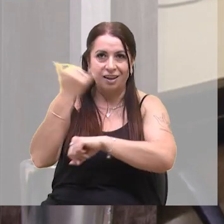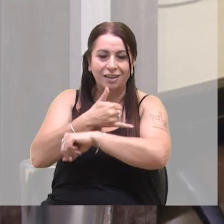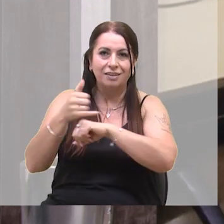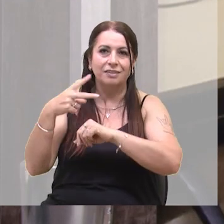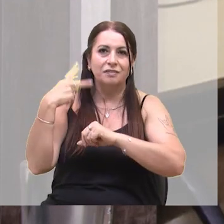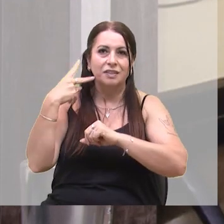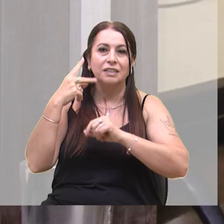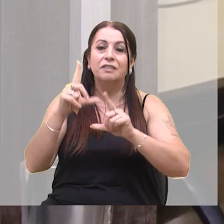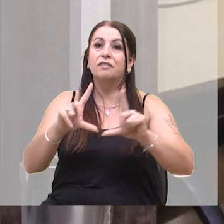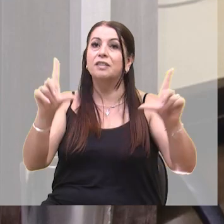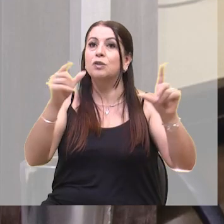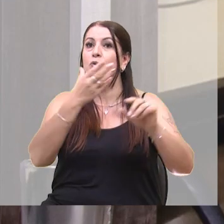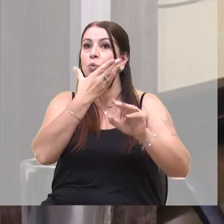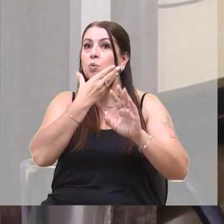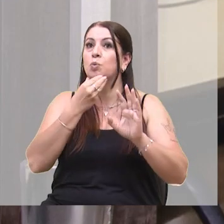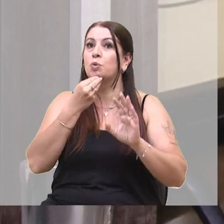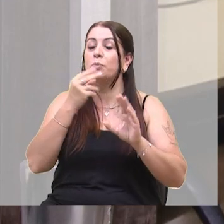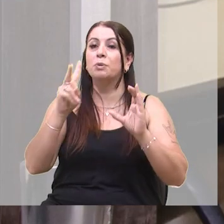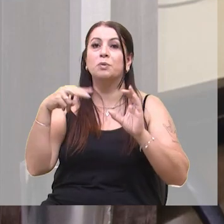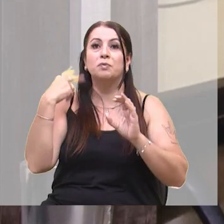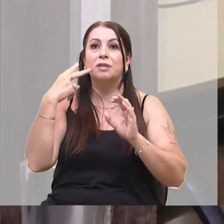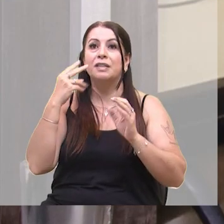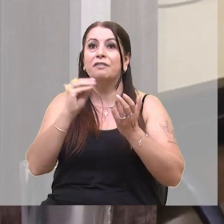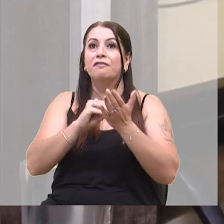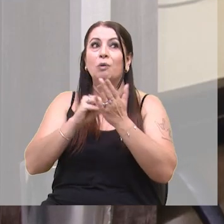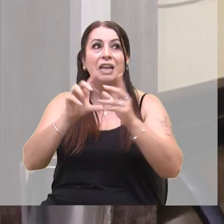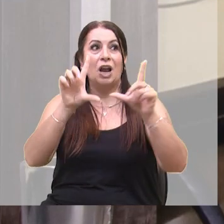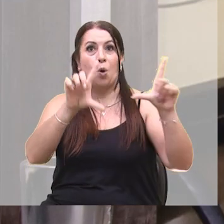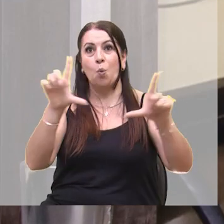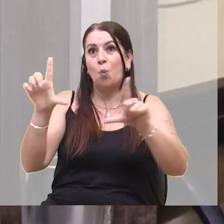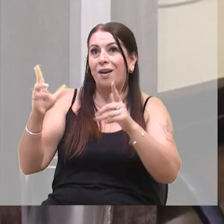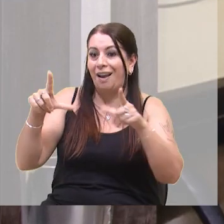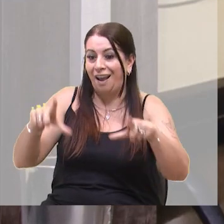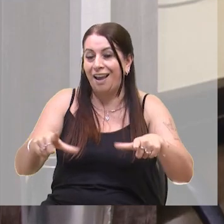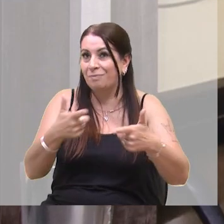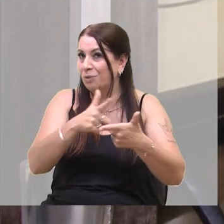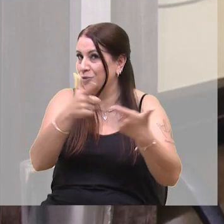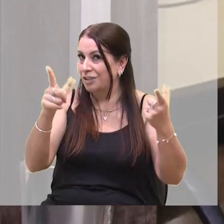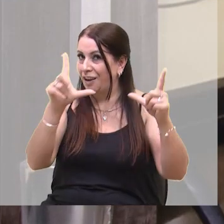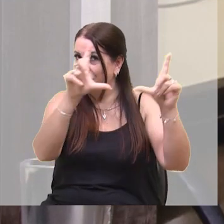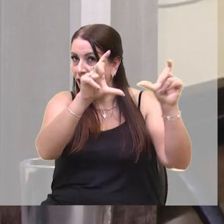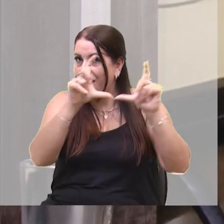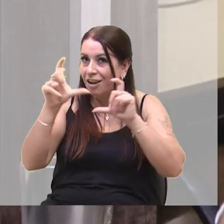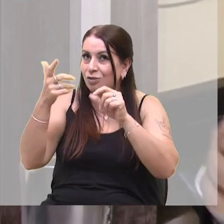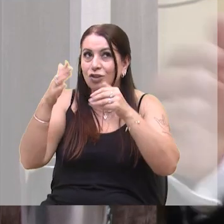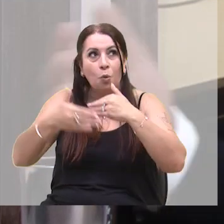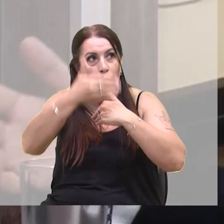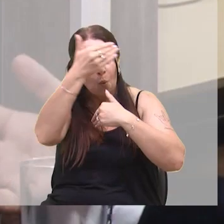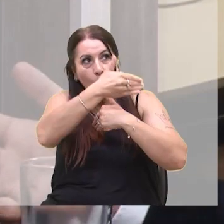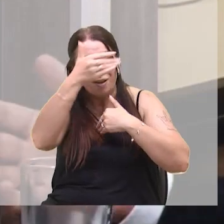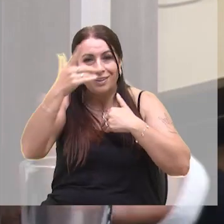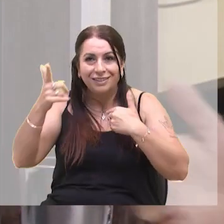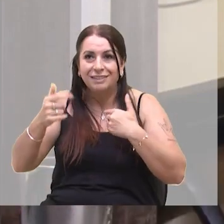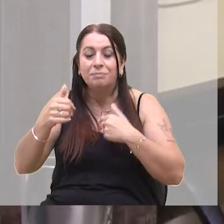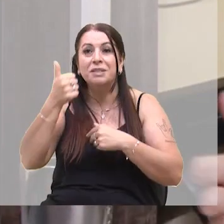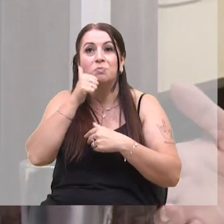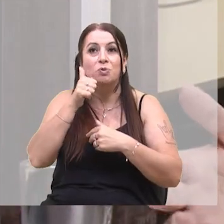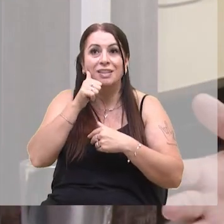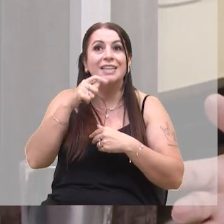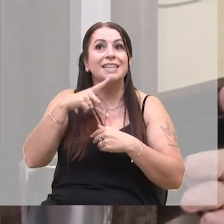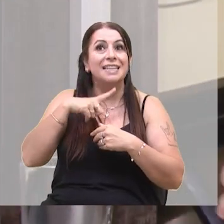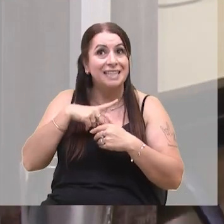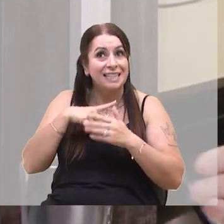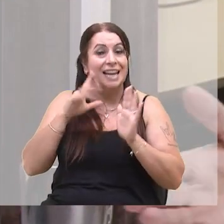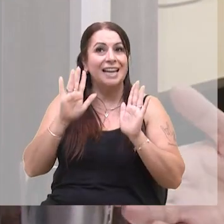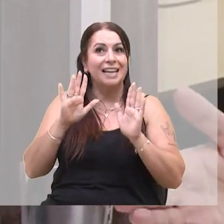vereadoras, tanto que tem uma galeria das mulheres vereadoras. Se fosse fazer uma galeria dos homens vereadores, faltaria espaço, porque não teria como